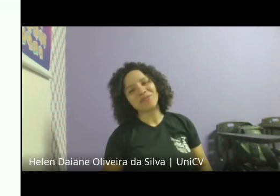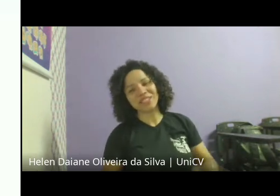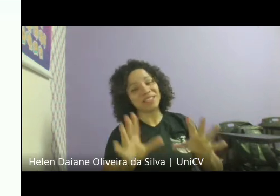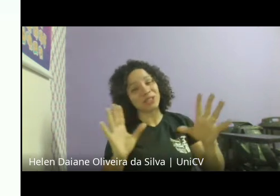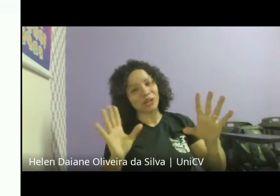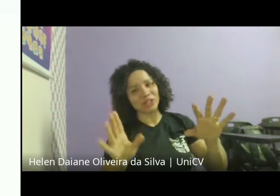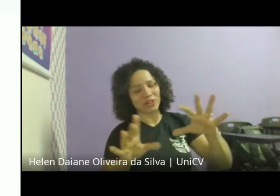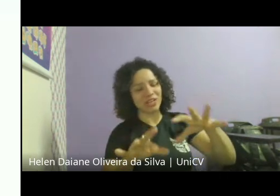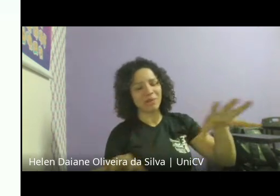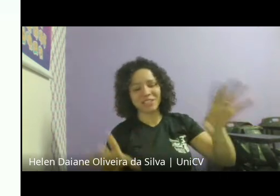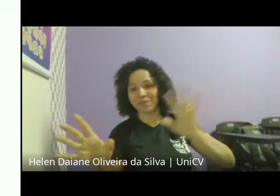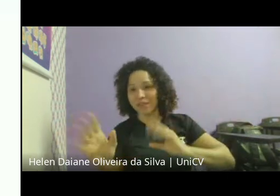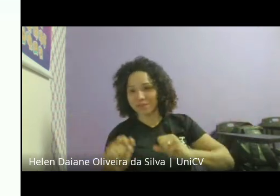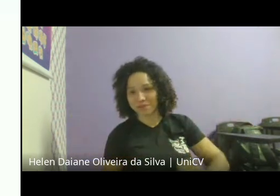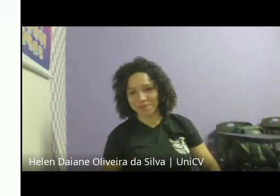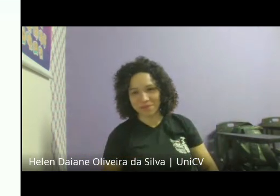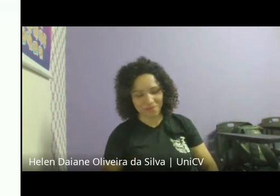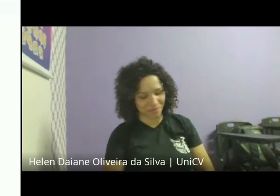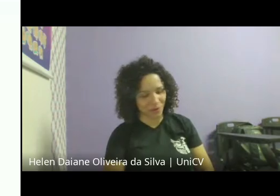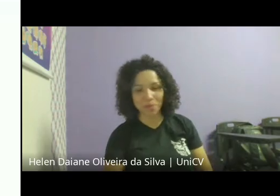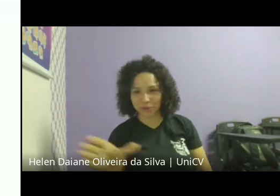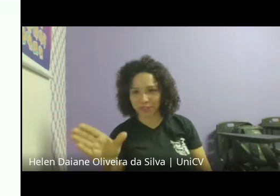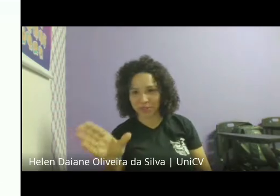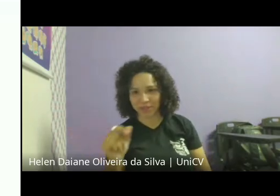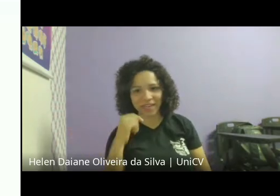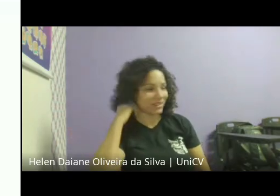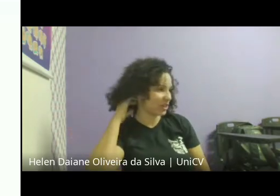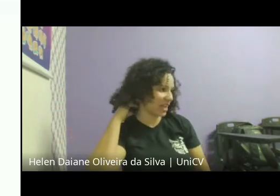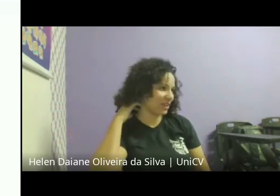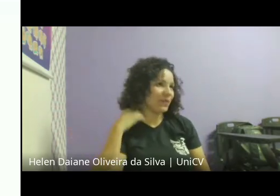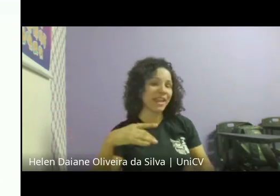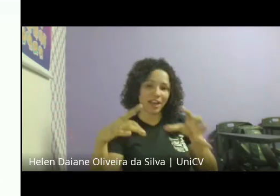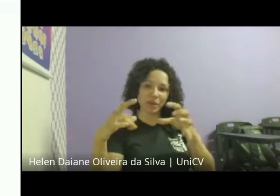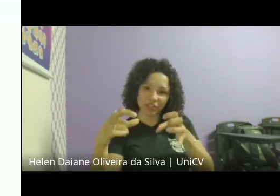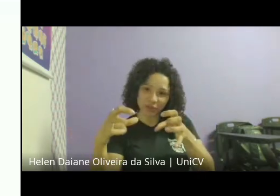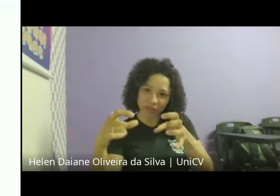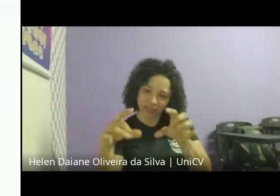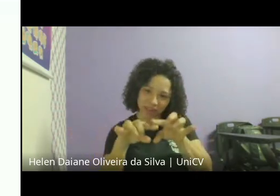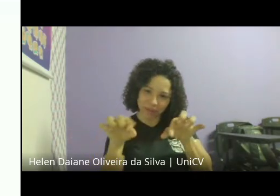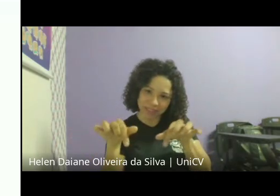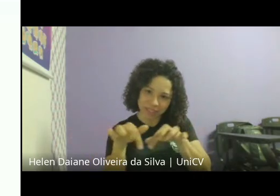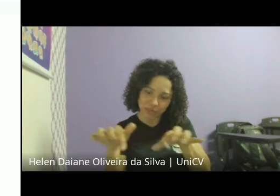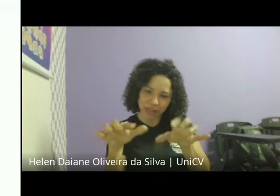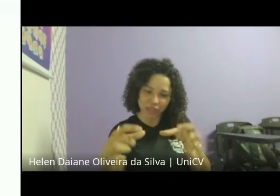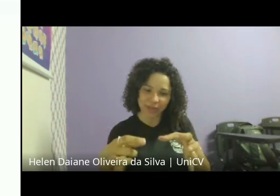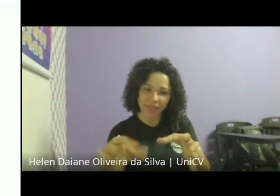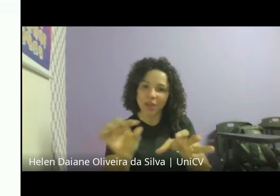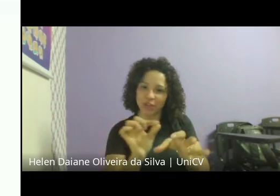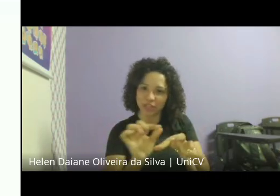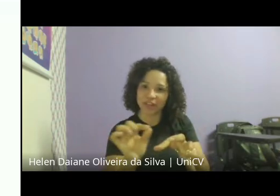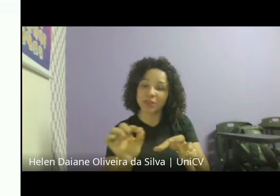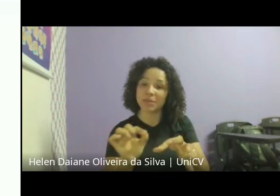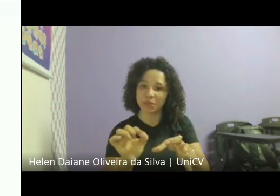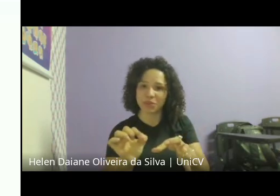Aí eu sorte que eu tinha perto de mim um comprovante do mercado que eu tinha ido. Aí eu bati foto daquela partezinha de baixo, né?